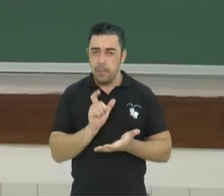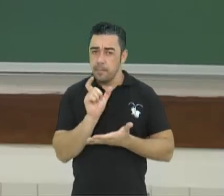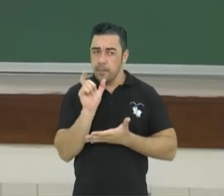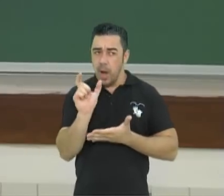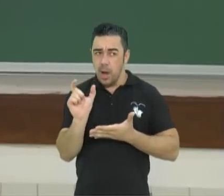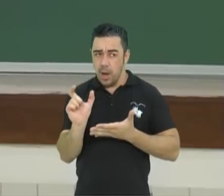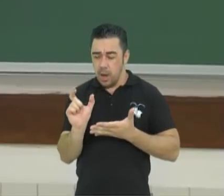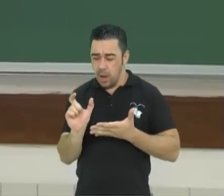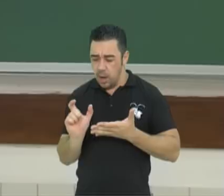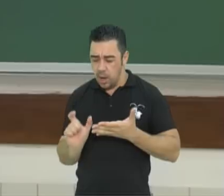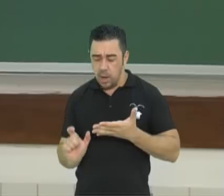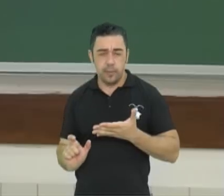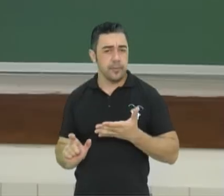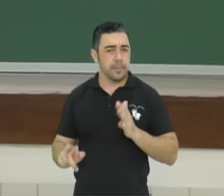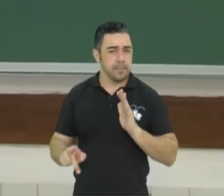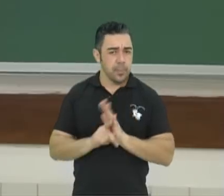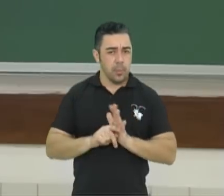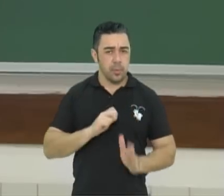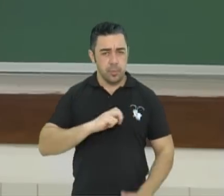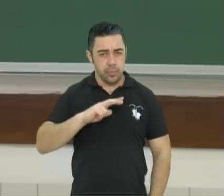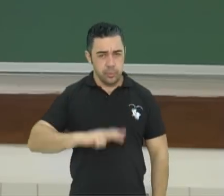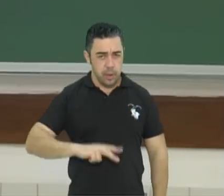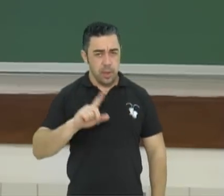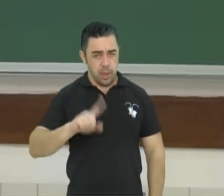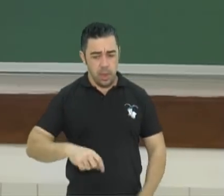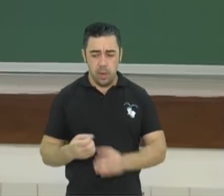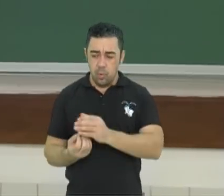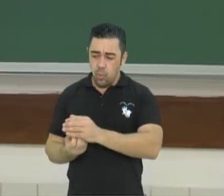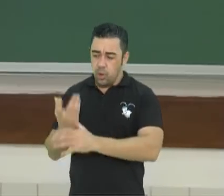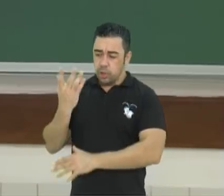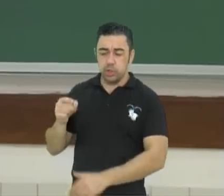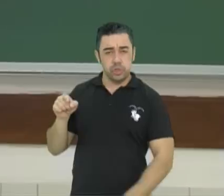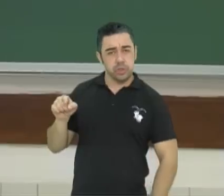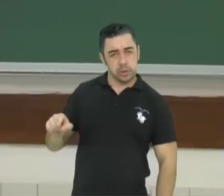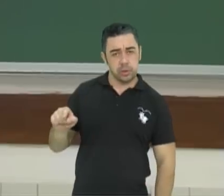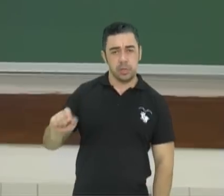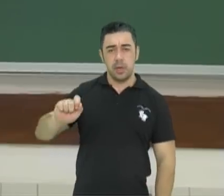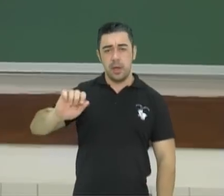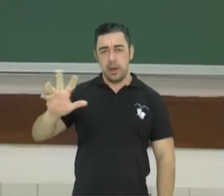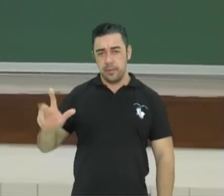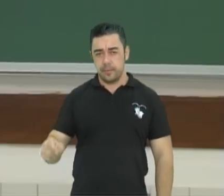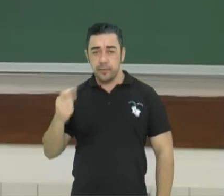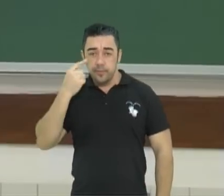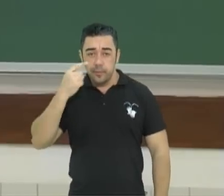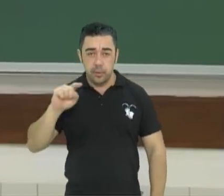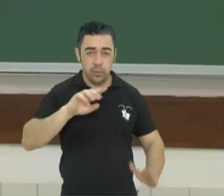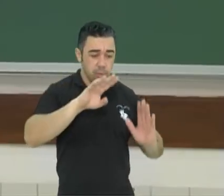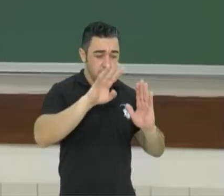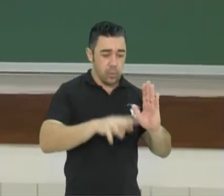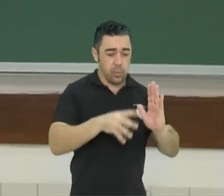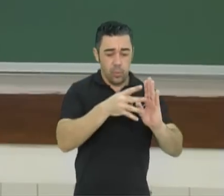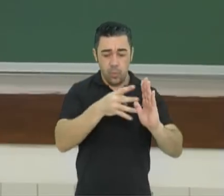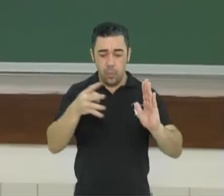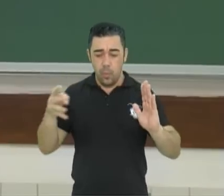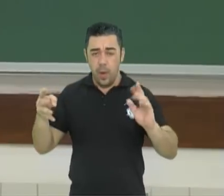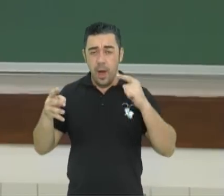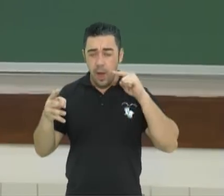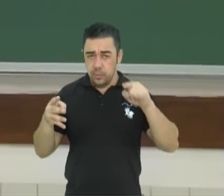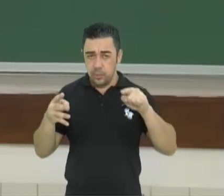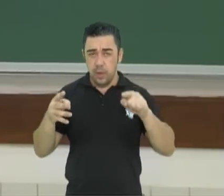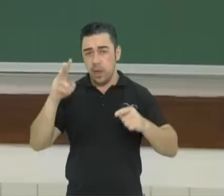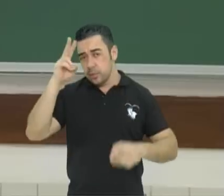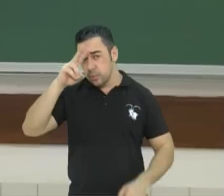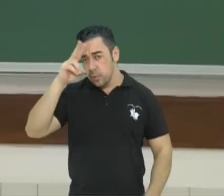palavras da língua portuguesa que são de origem africana, como a gente viu agora. Inclusive aquele quadro está no livro de história de vocês, lá na